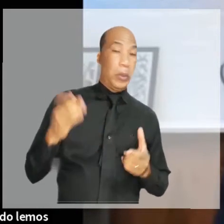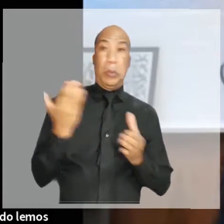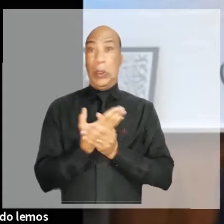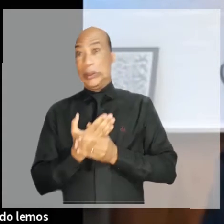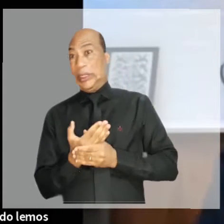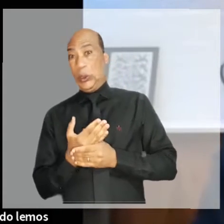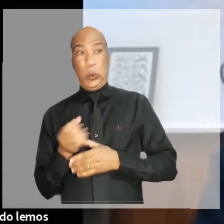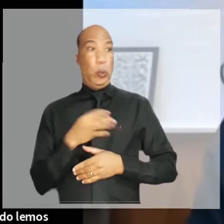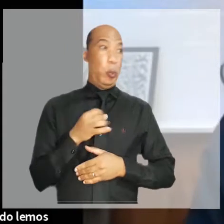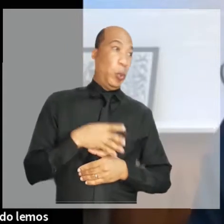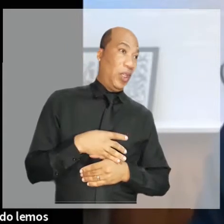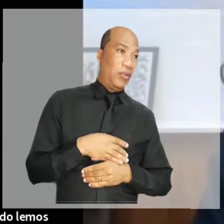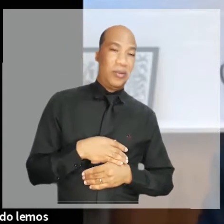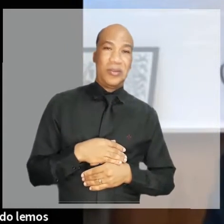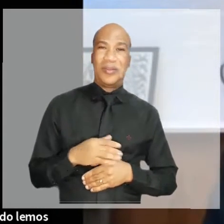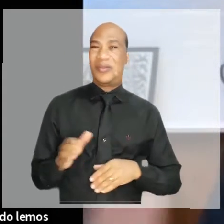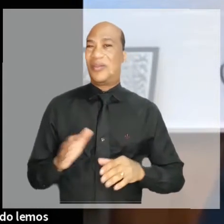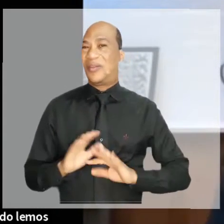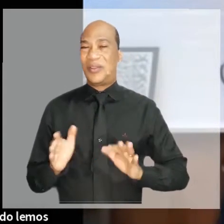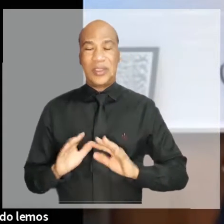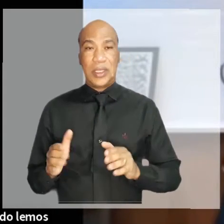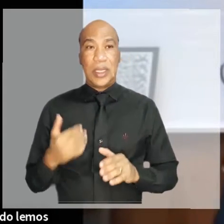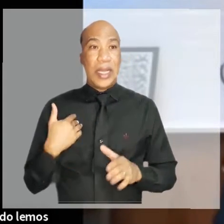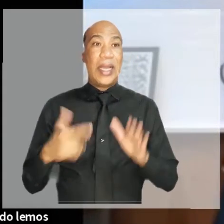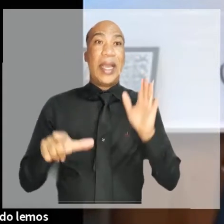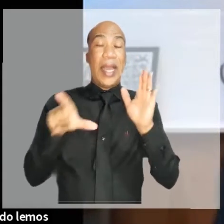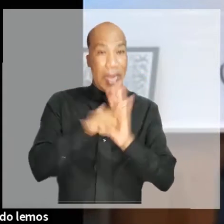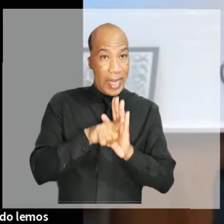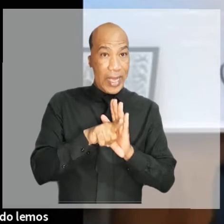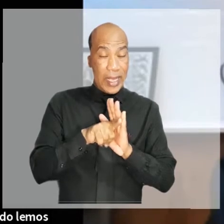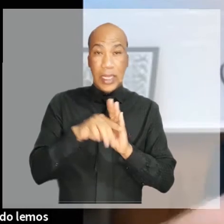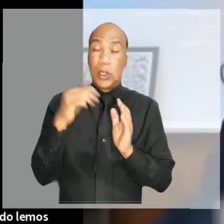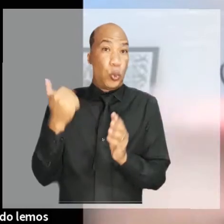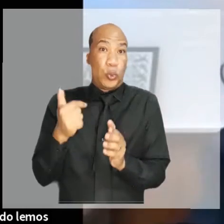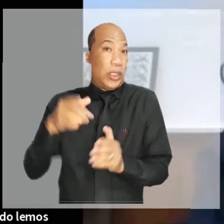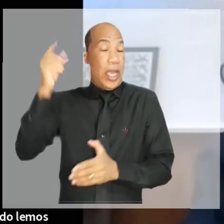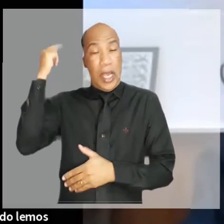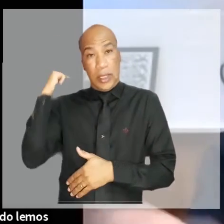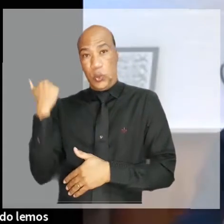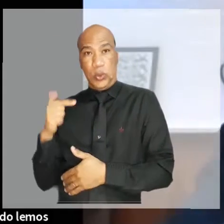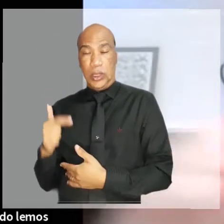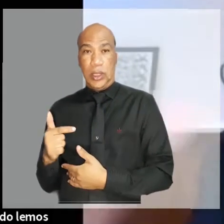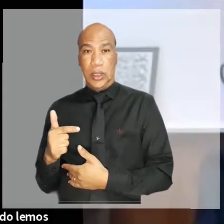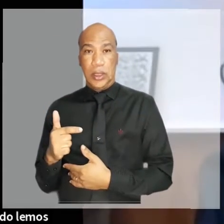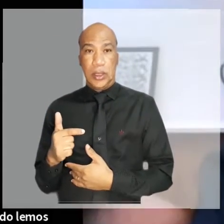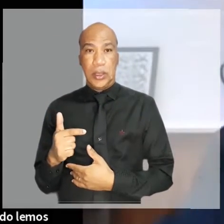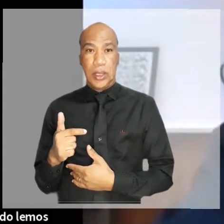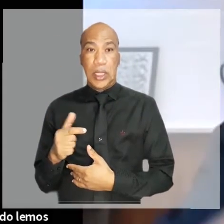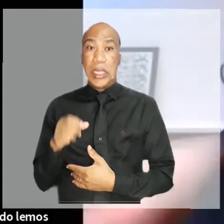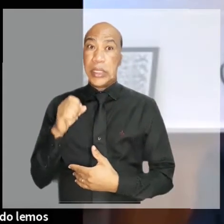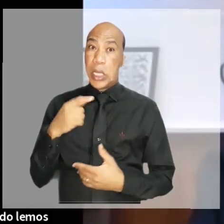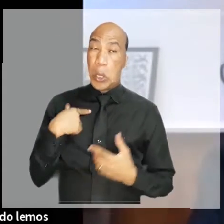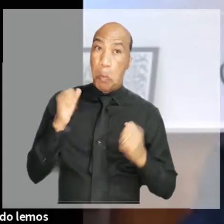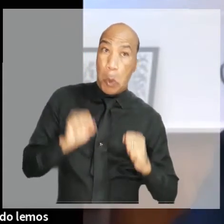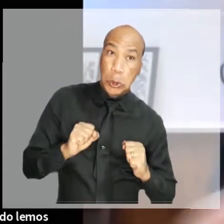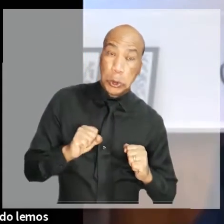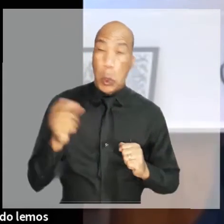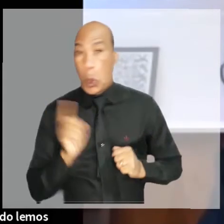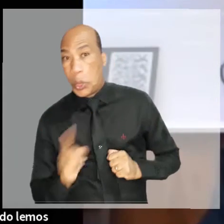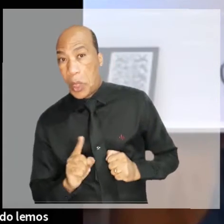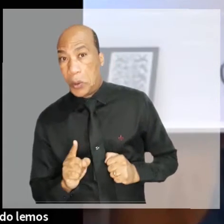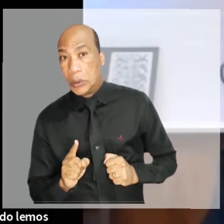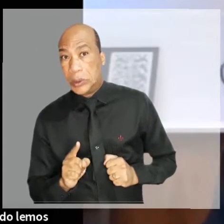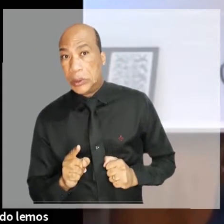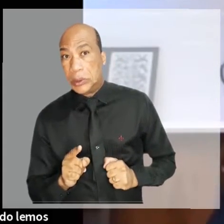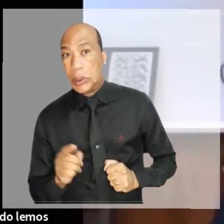absolutamente incerto a forma como você deveria tratar dados. Agora não, agora a gente já sabe qual é o patamar, o que precisa ser feito